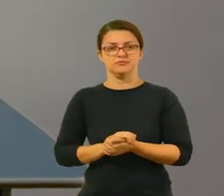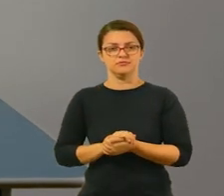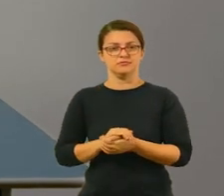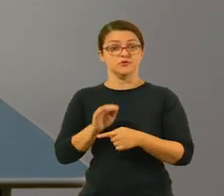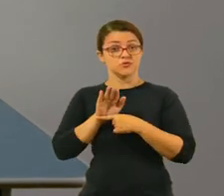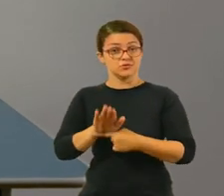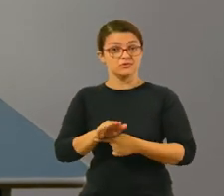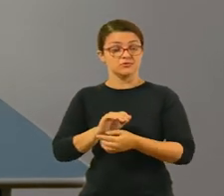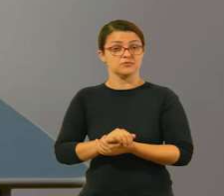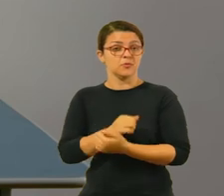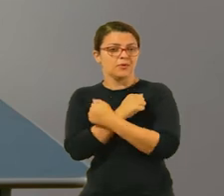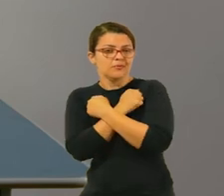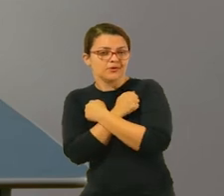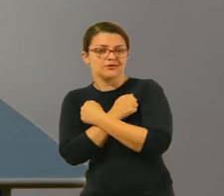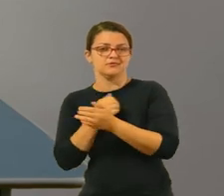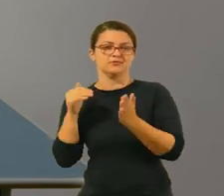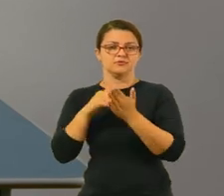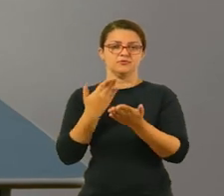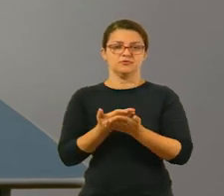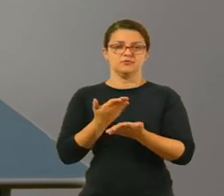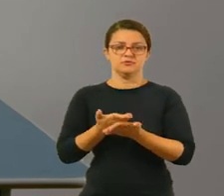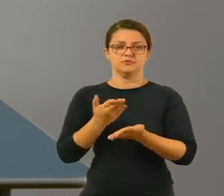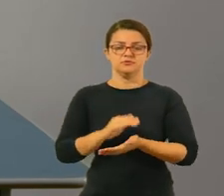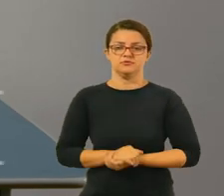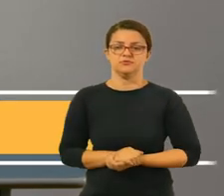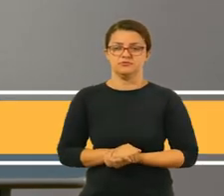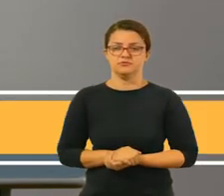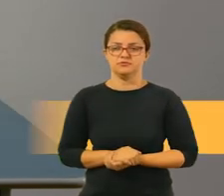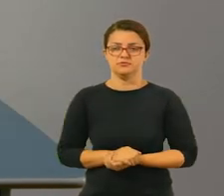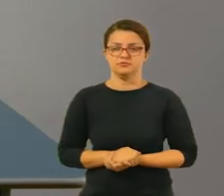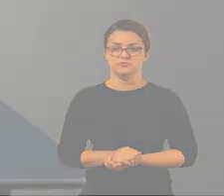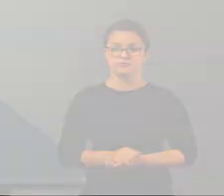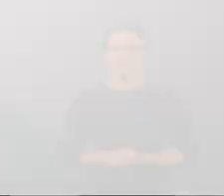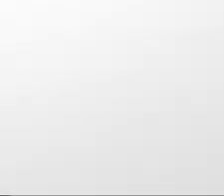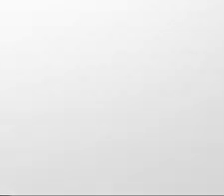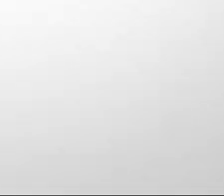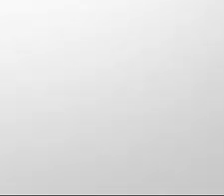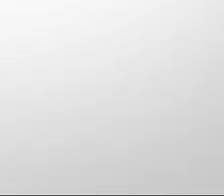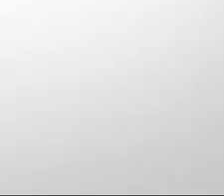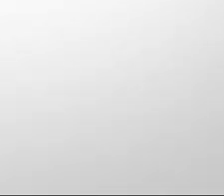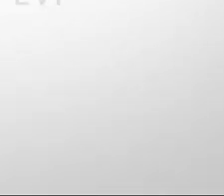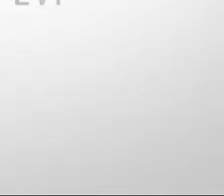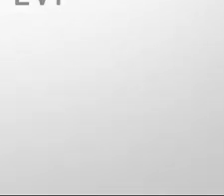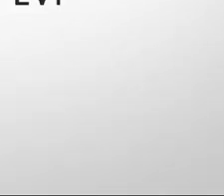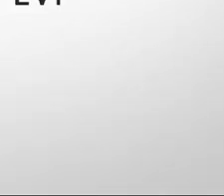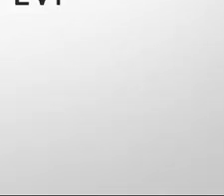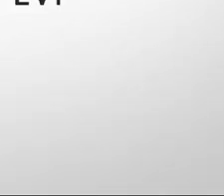vocês tenham gostado e que eu tenha ajudado. Um abraço e até a próxima! Música